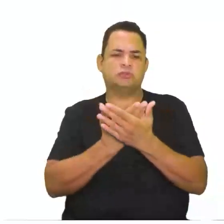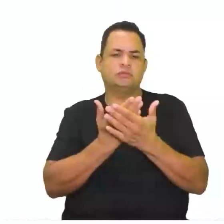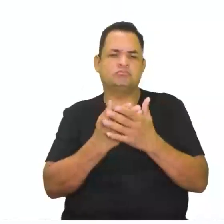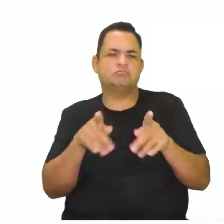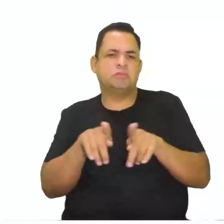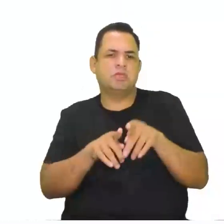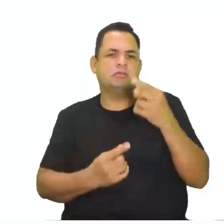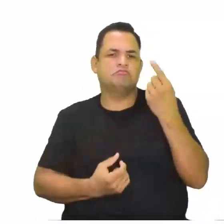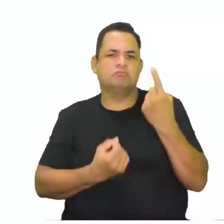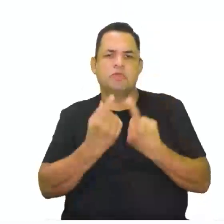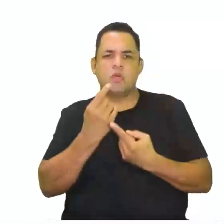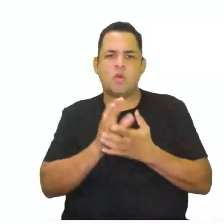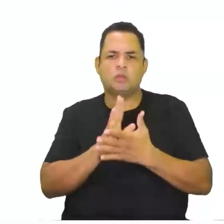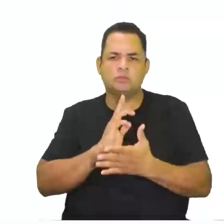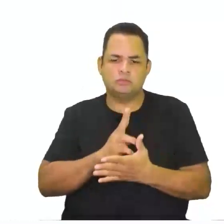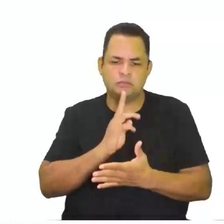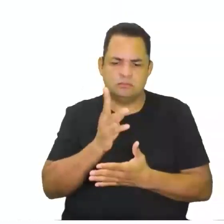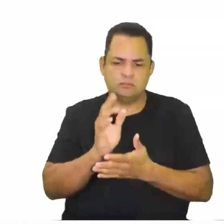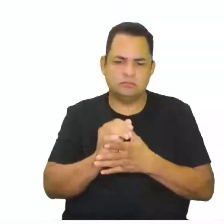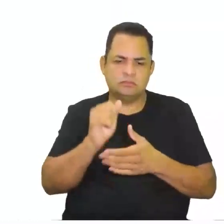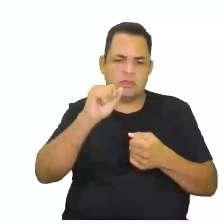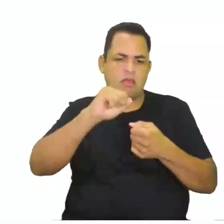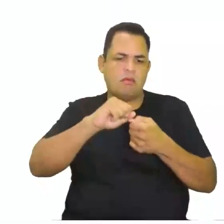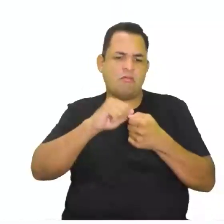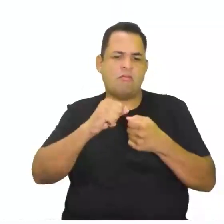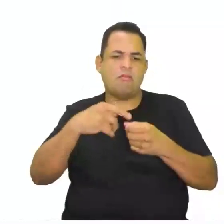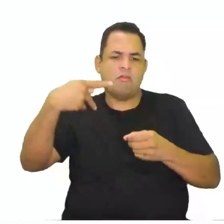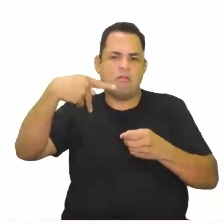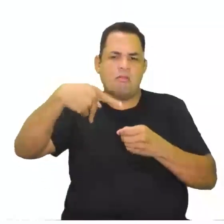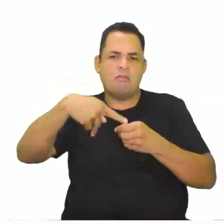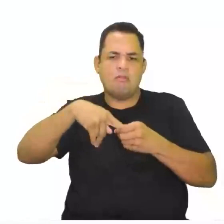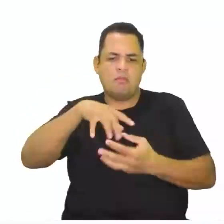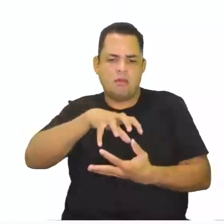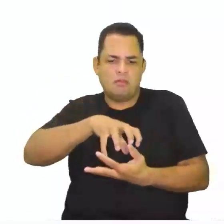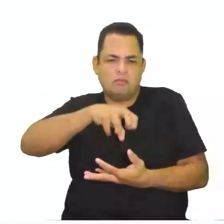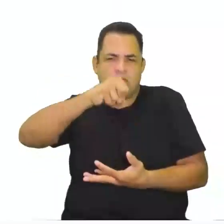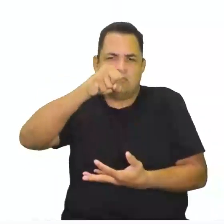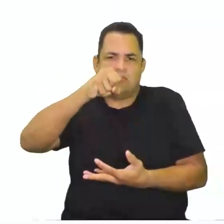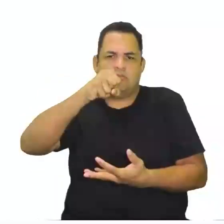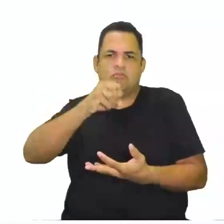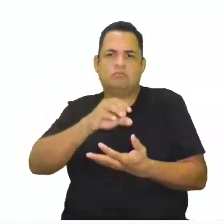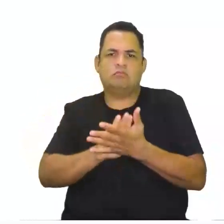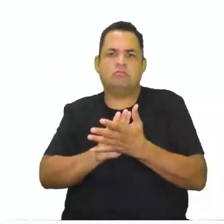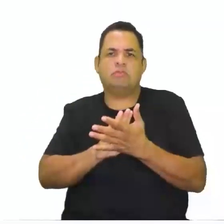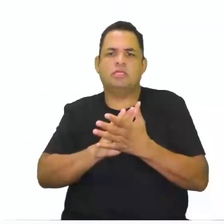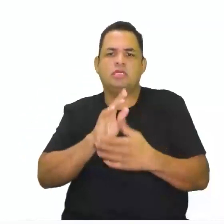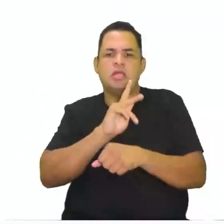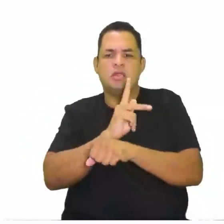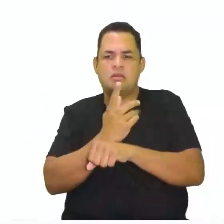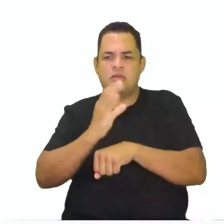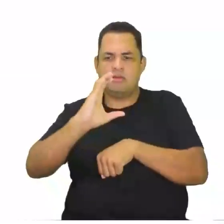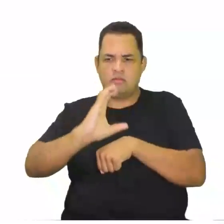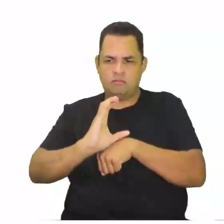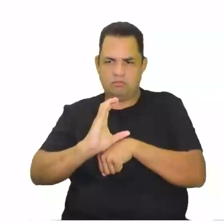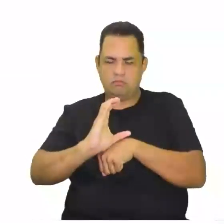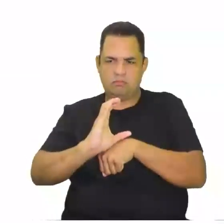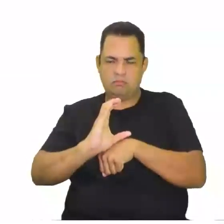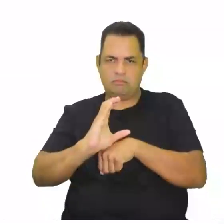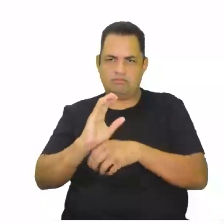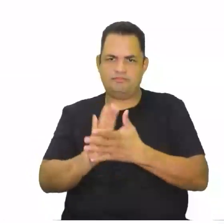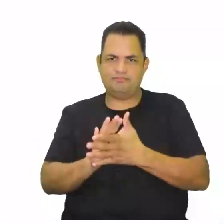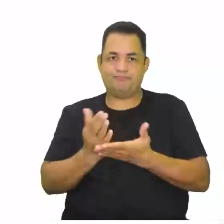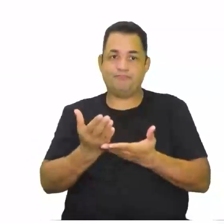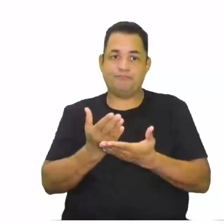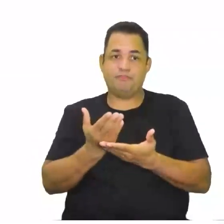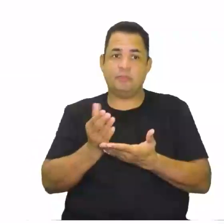alguns processos que são feitos no petróleo para retirada desses hidrocarbonetos.